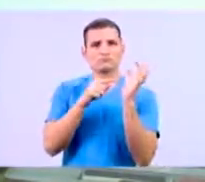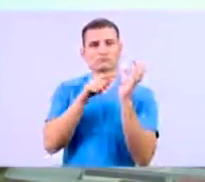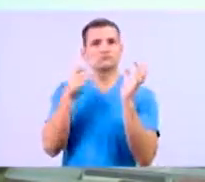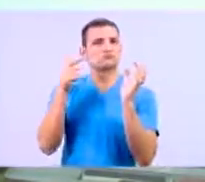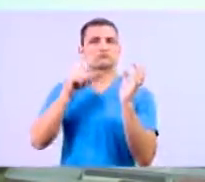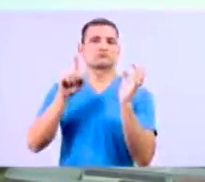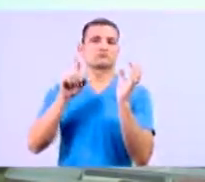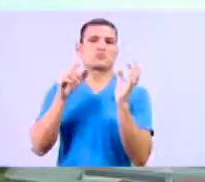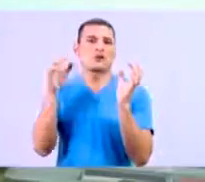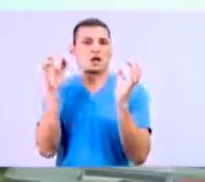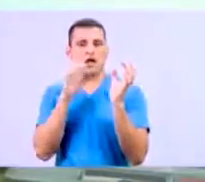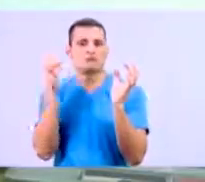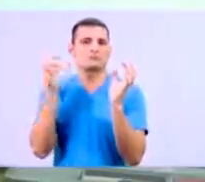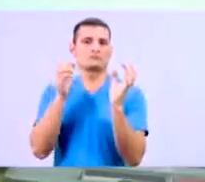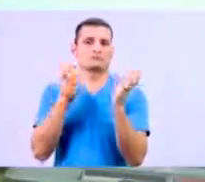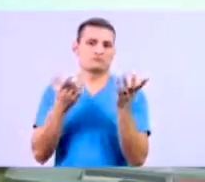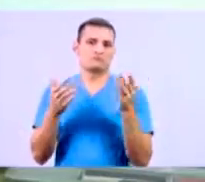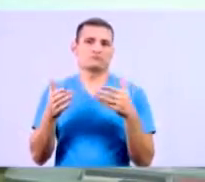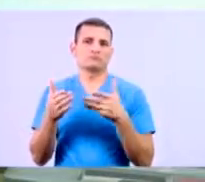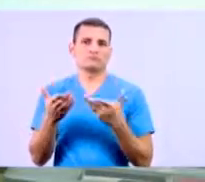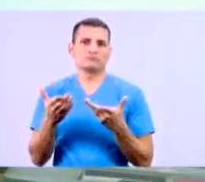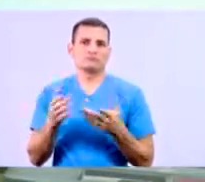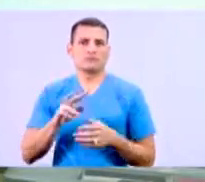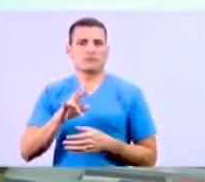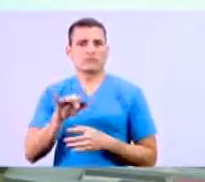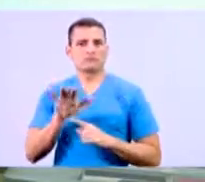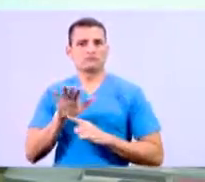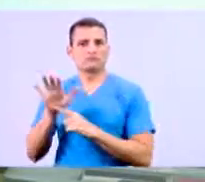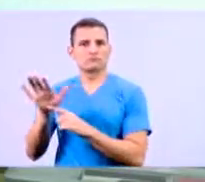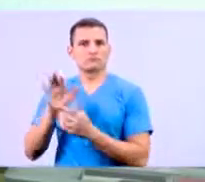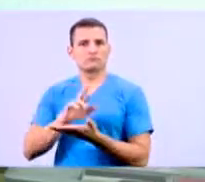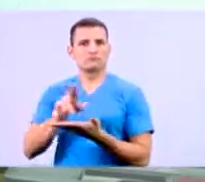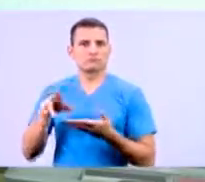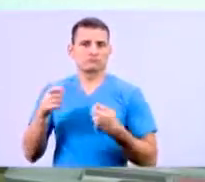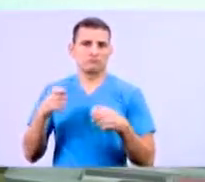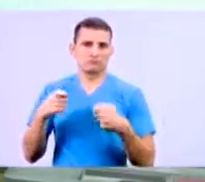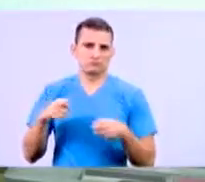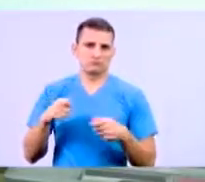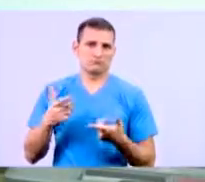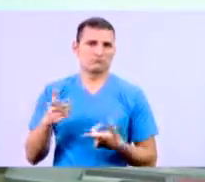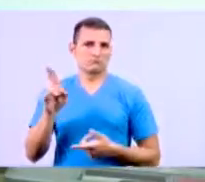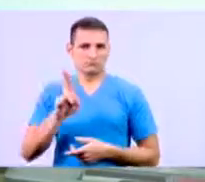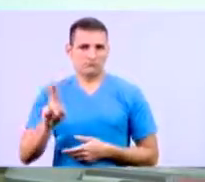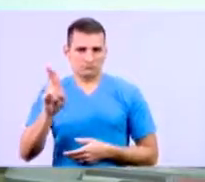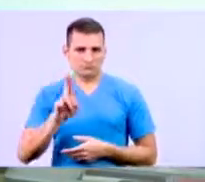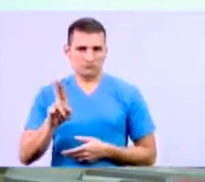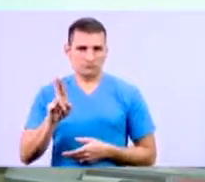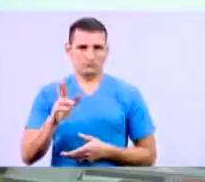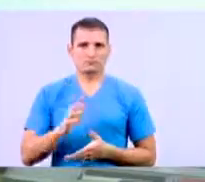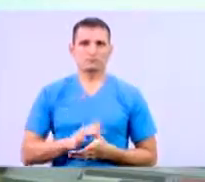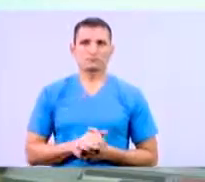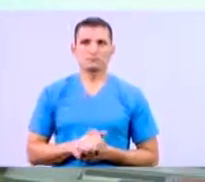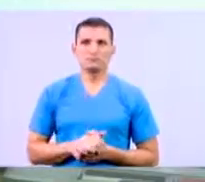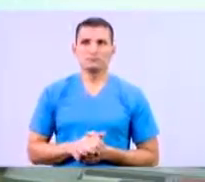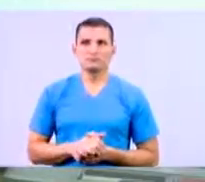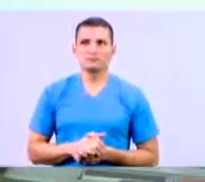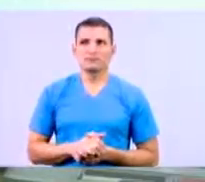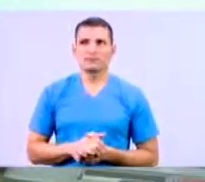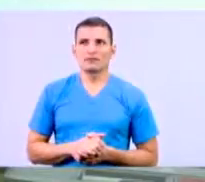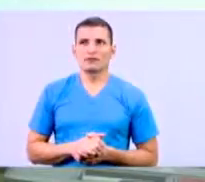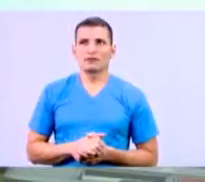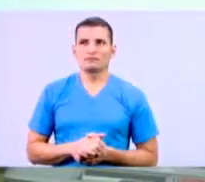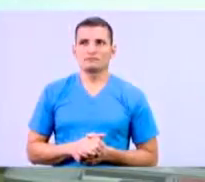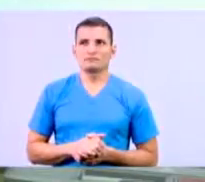dados rápidas que vai atender as diversas necessidades dos usuários, correto? Bom, e com isso